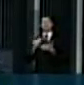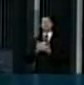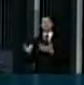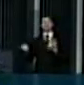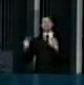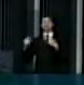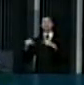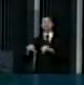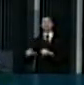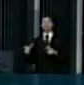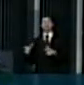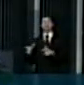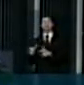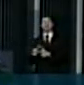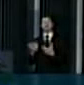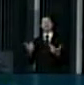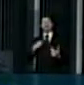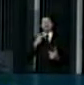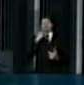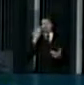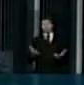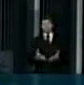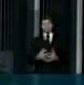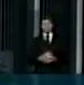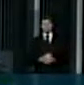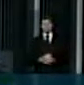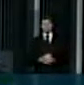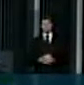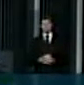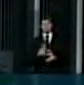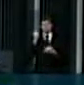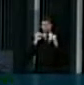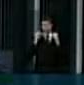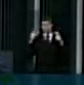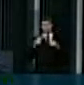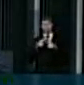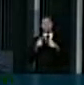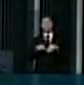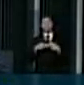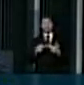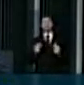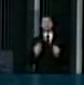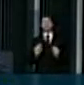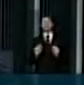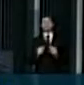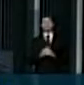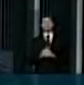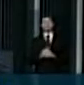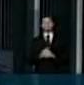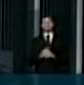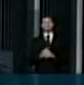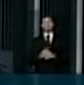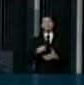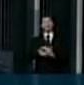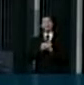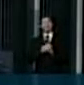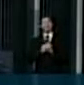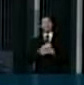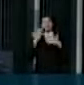faço essa fala sobre desindustrialização para parabenizar e